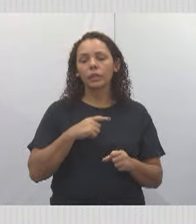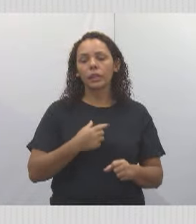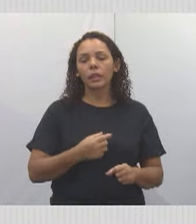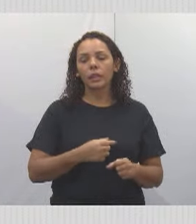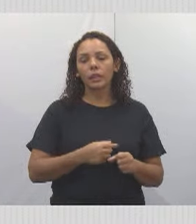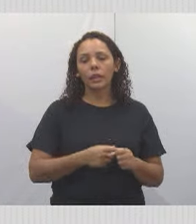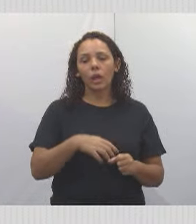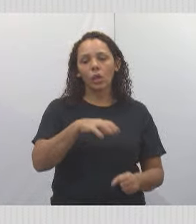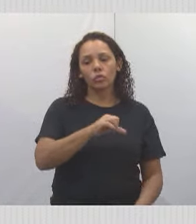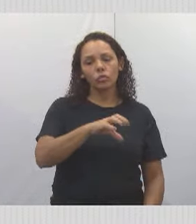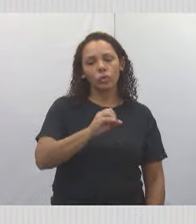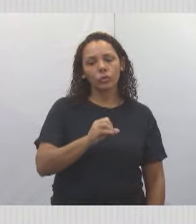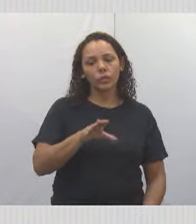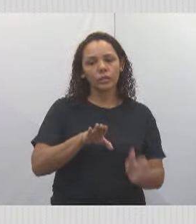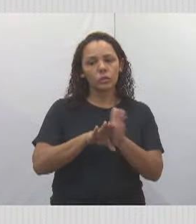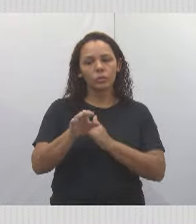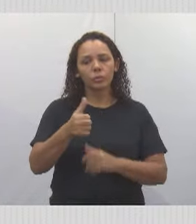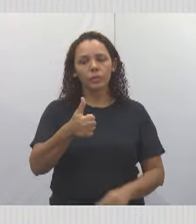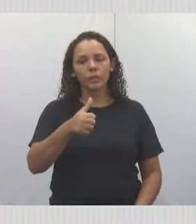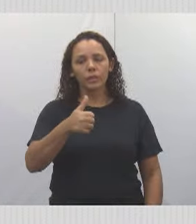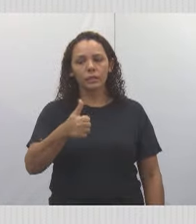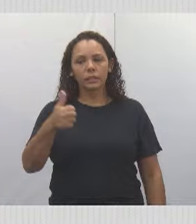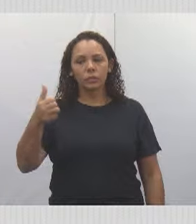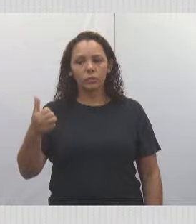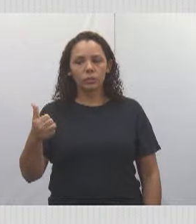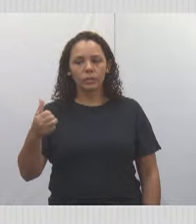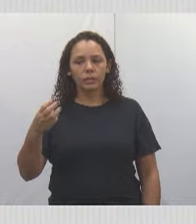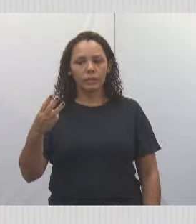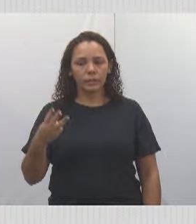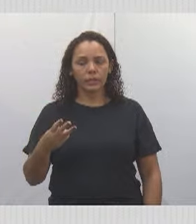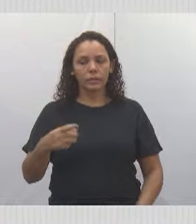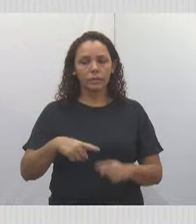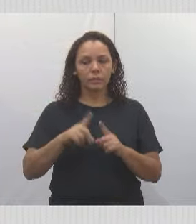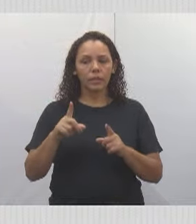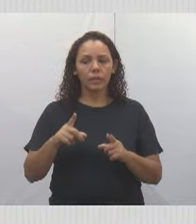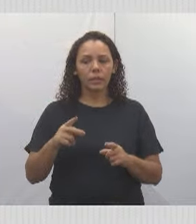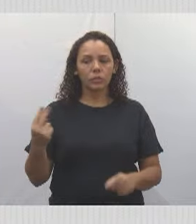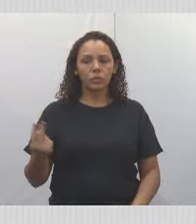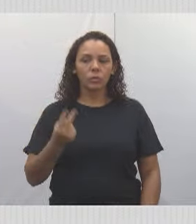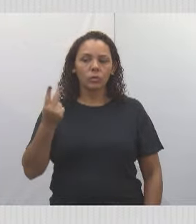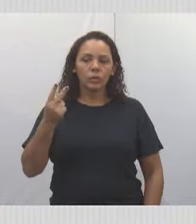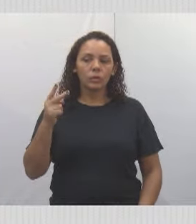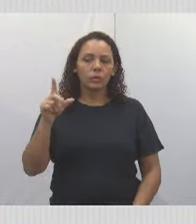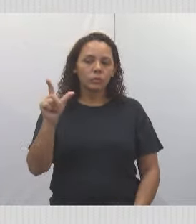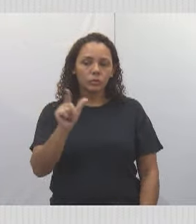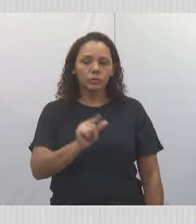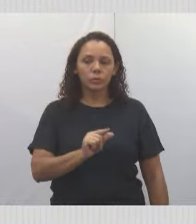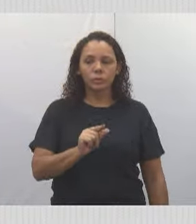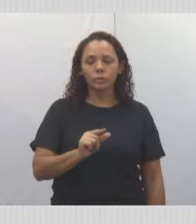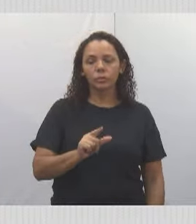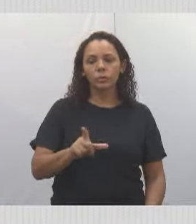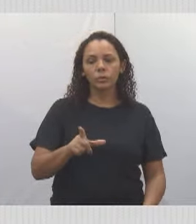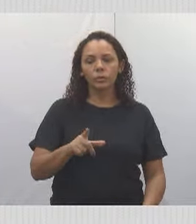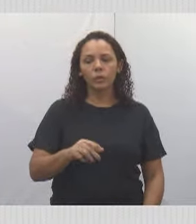113 em 2024, porém a gente teve uma redução aí no valor gasto, né, comparado ao quadrimestre. A gente